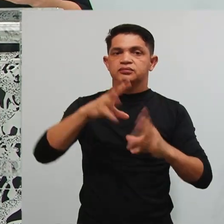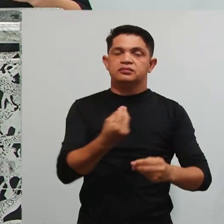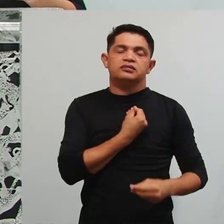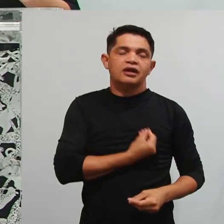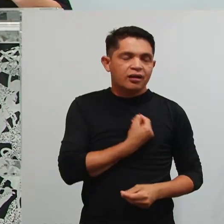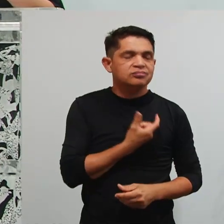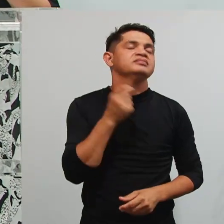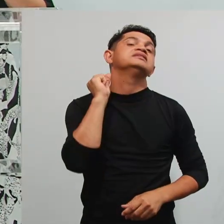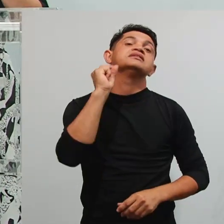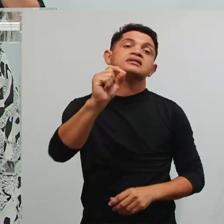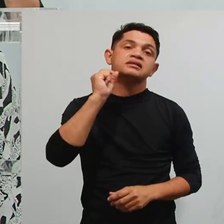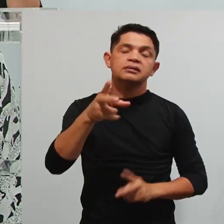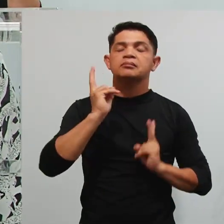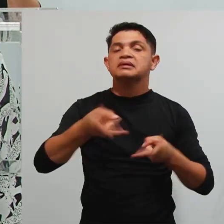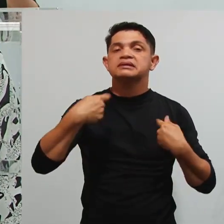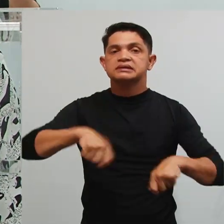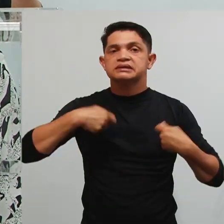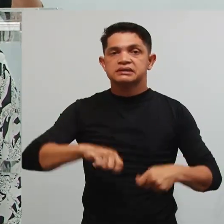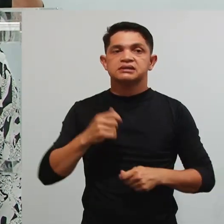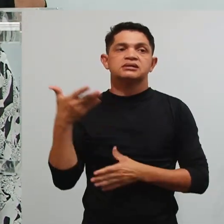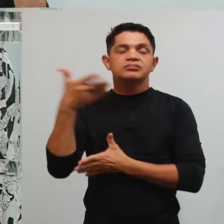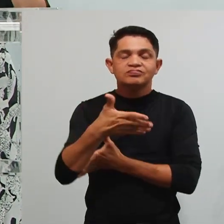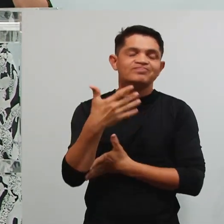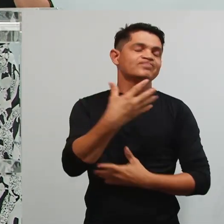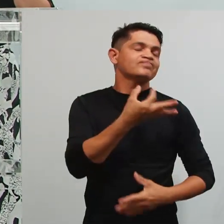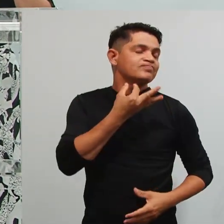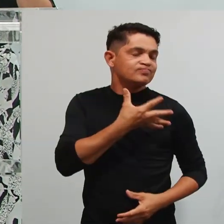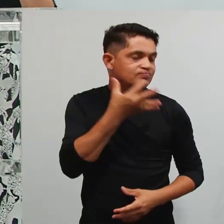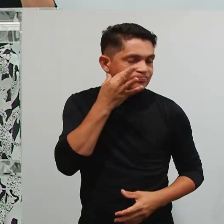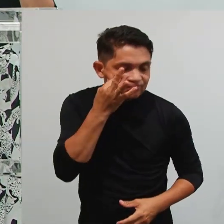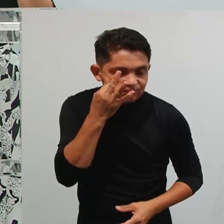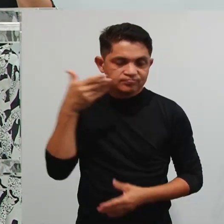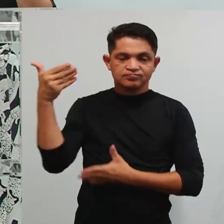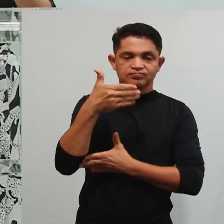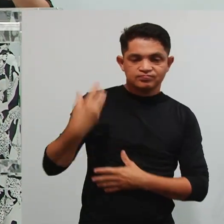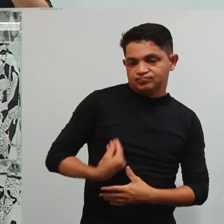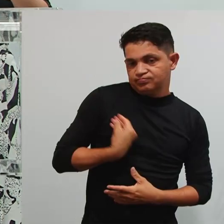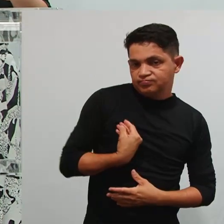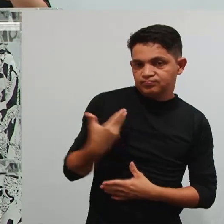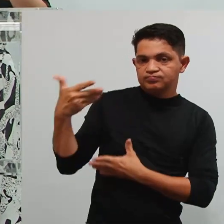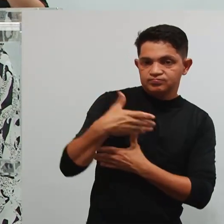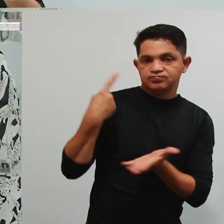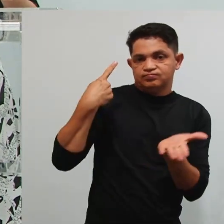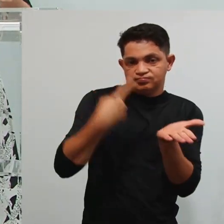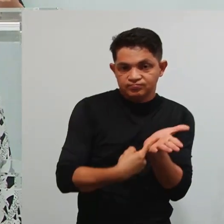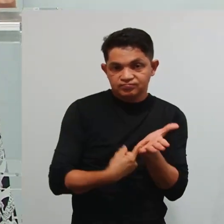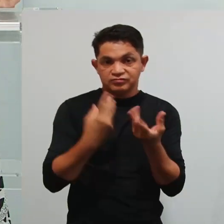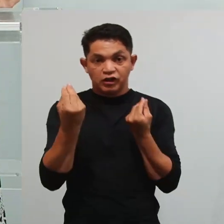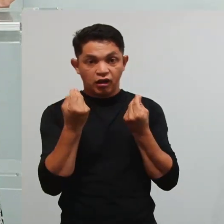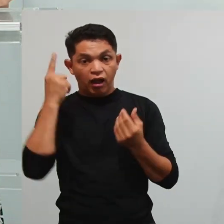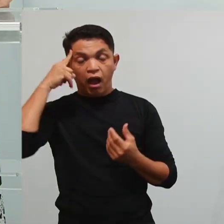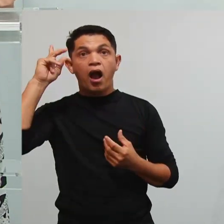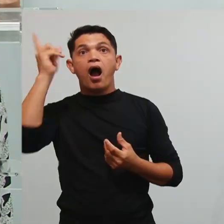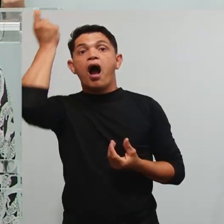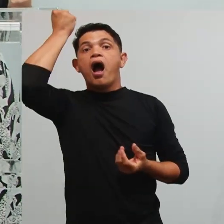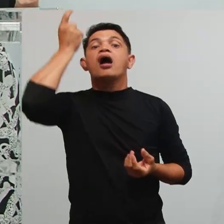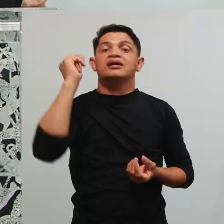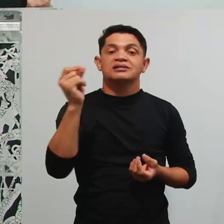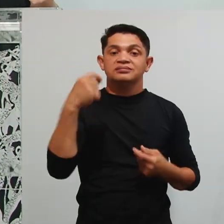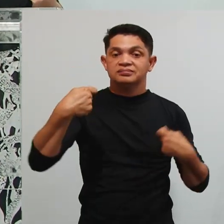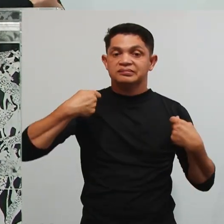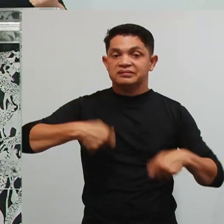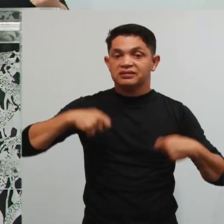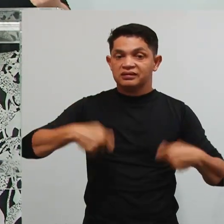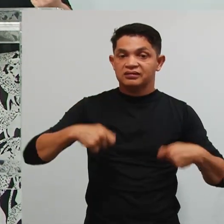que as pessoas que estavam presentes leiam a ata e vejam se estão de acordo. Ah, digamos que alguém lá